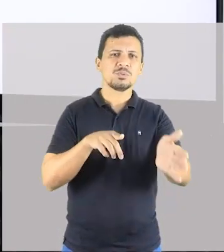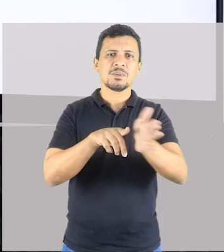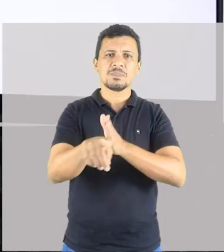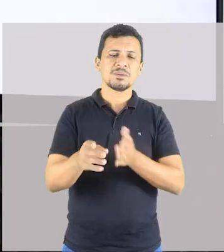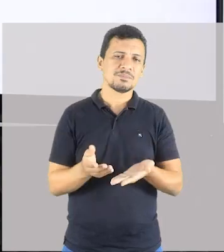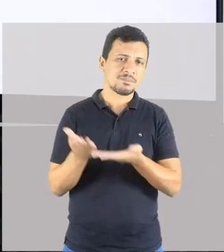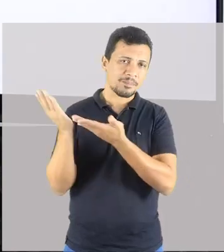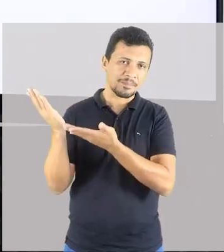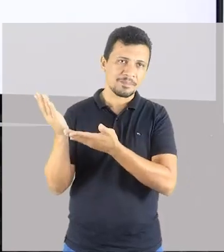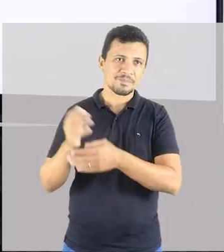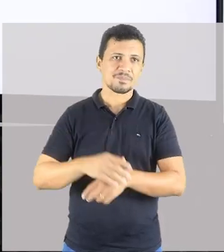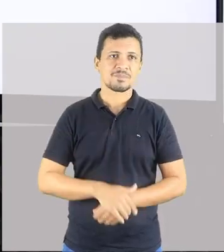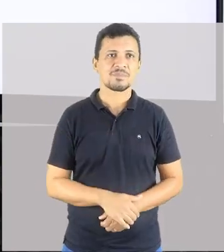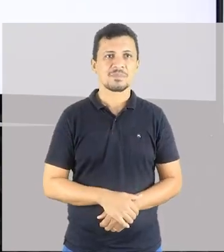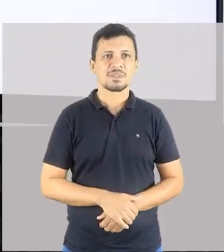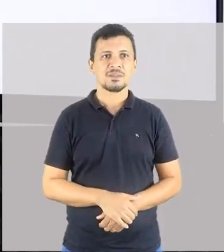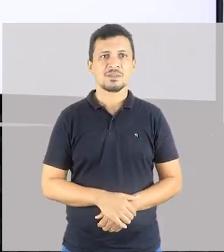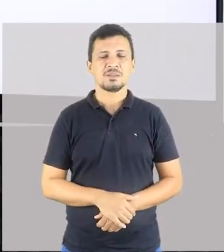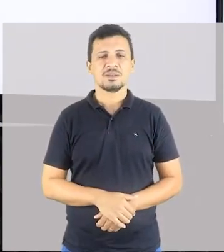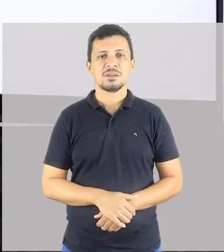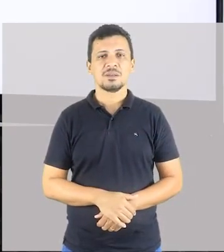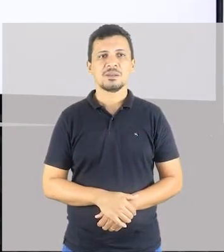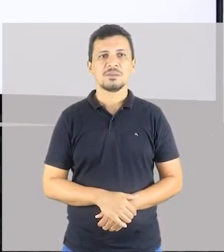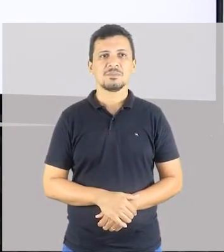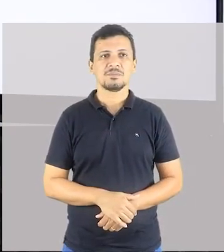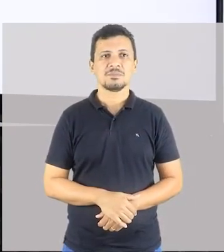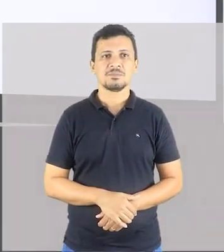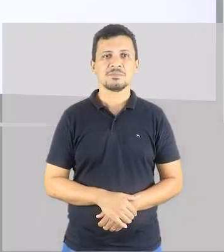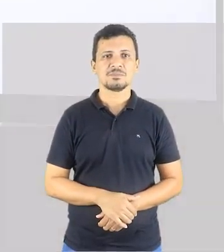nossa sequência, nós temos aqui, ó,